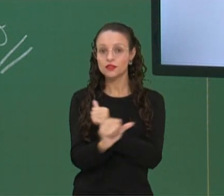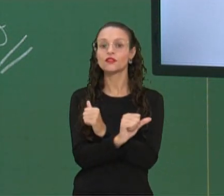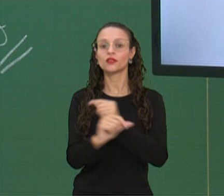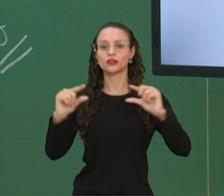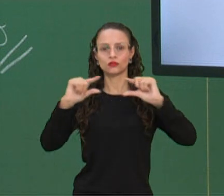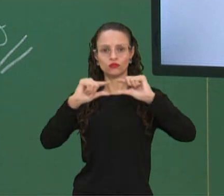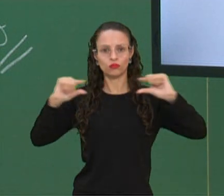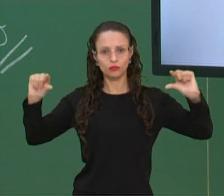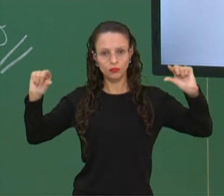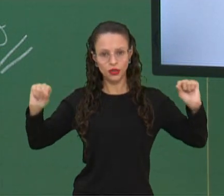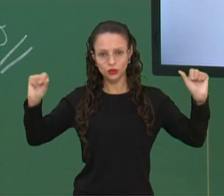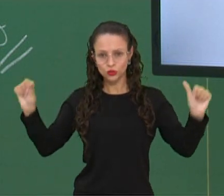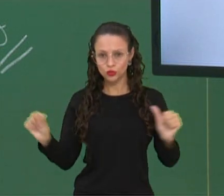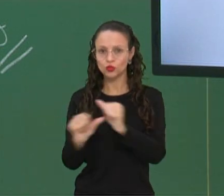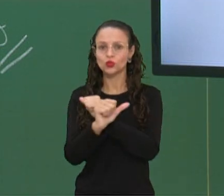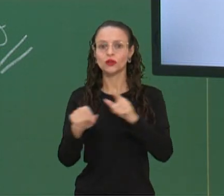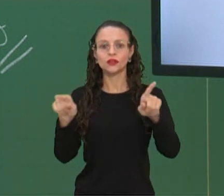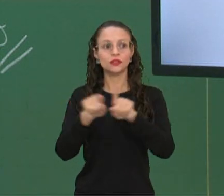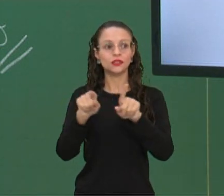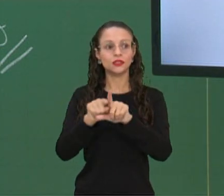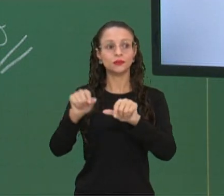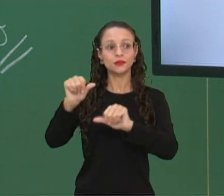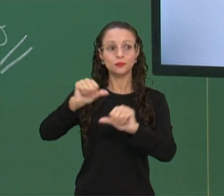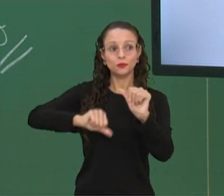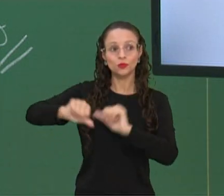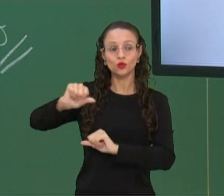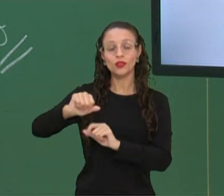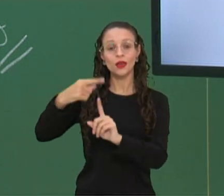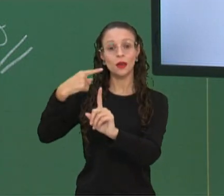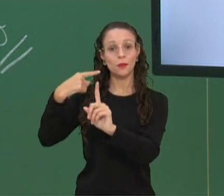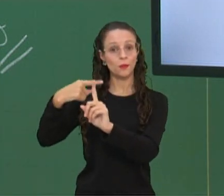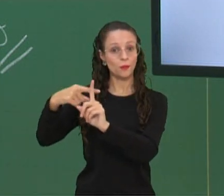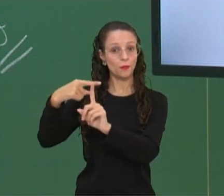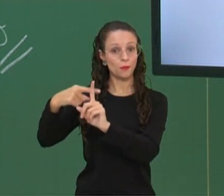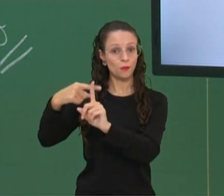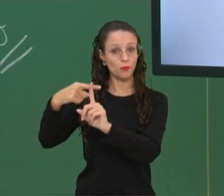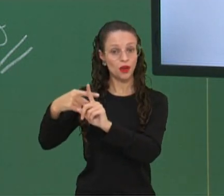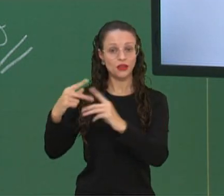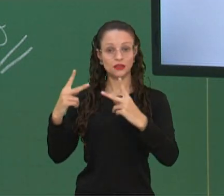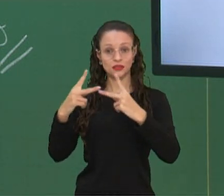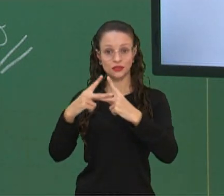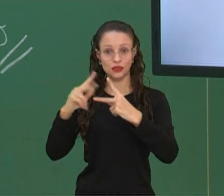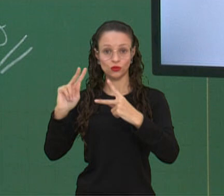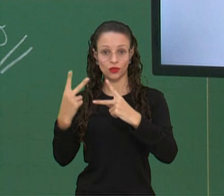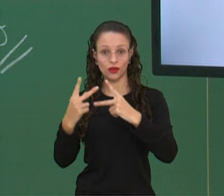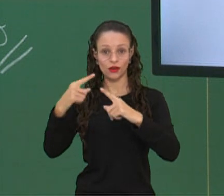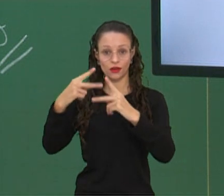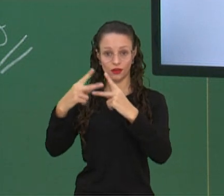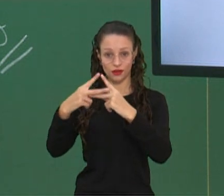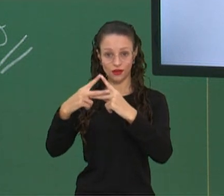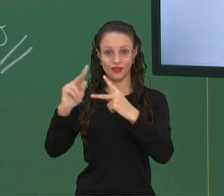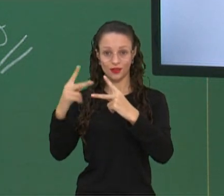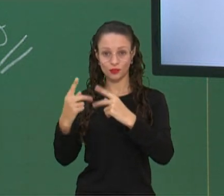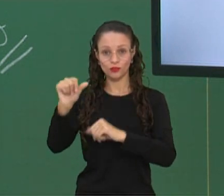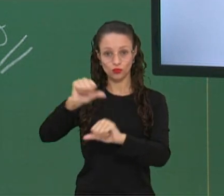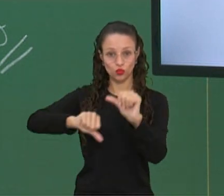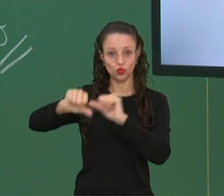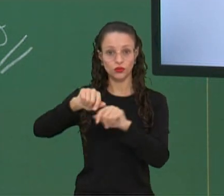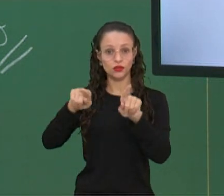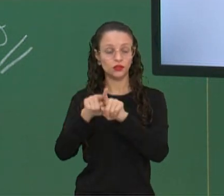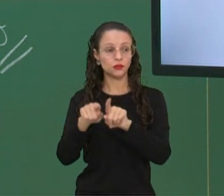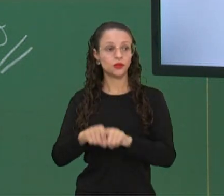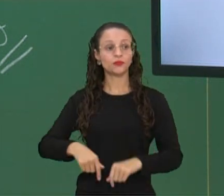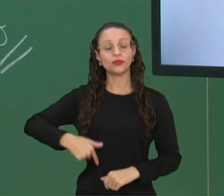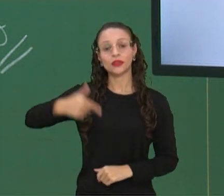equação toda, eu inverto também o sinal que eu tenho lá do ΔH para essa reação aqui. Aí ele me trouxe